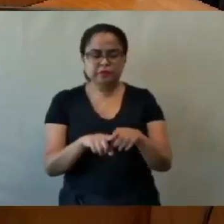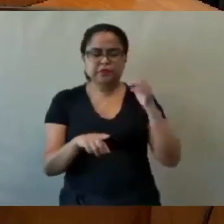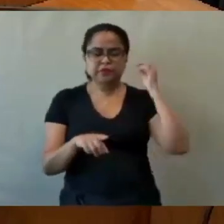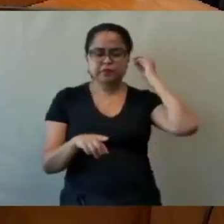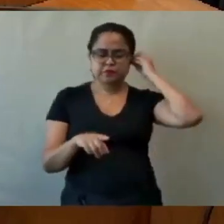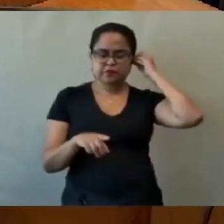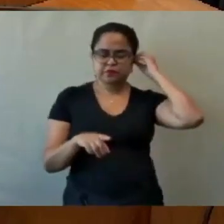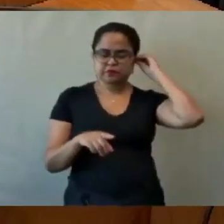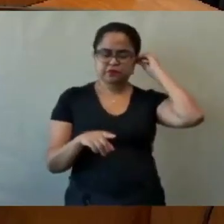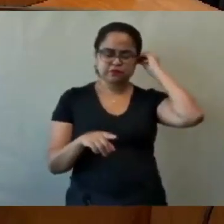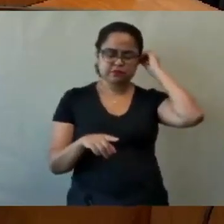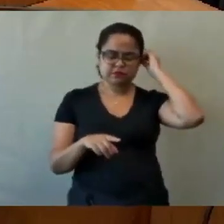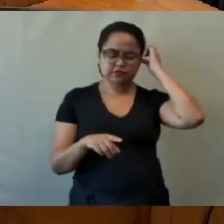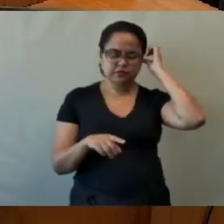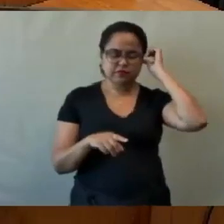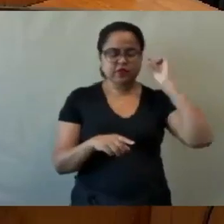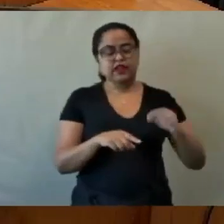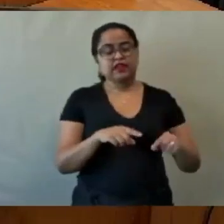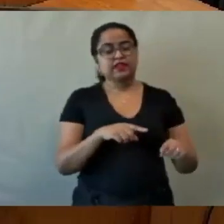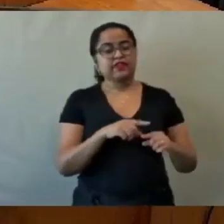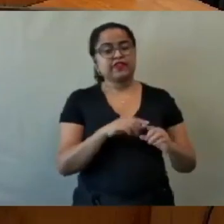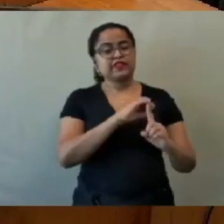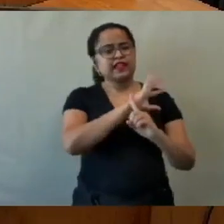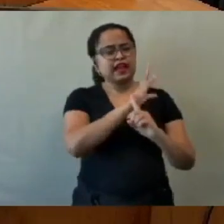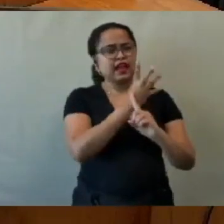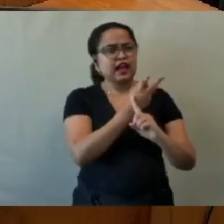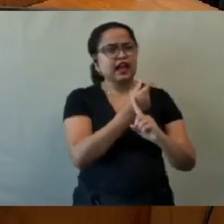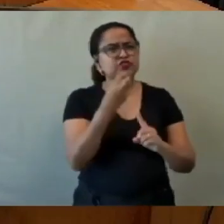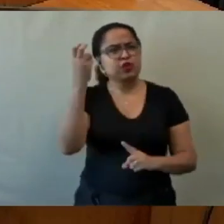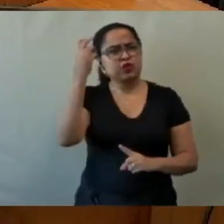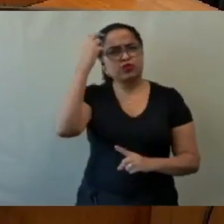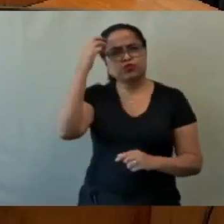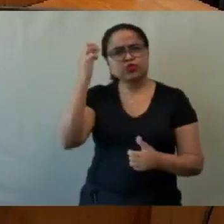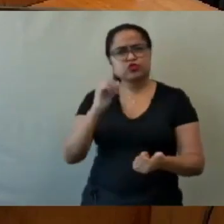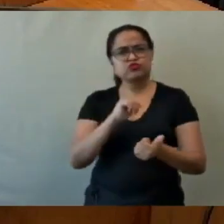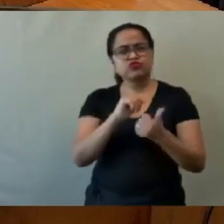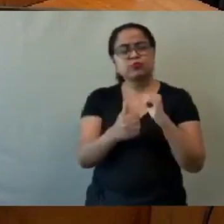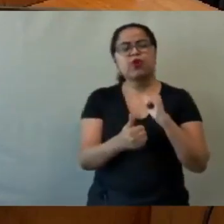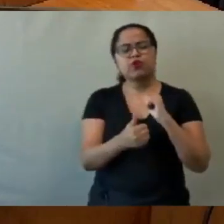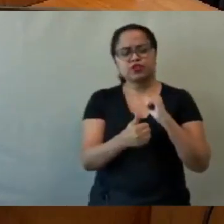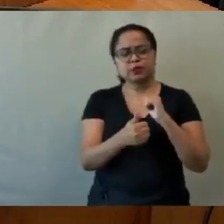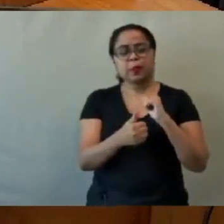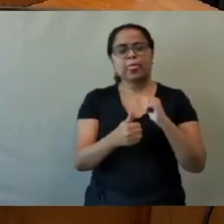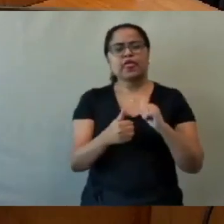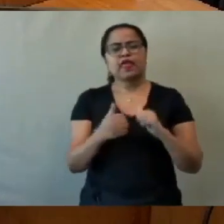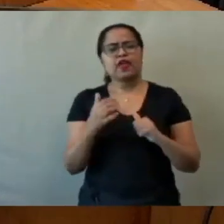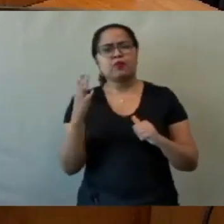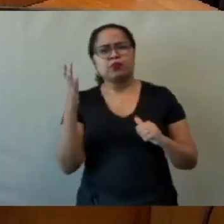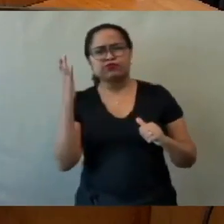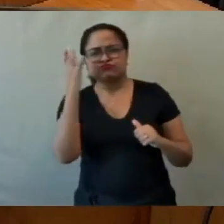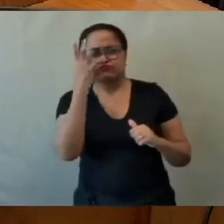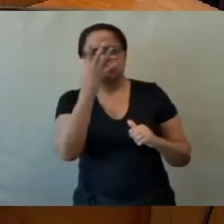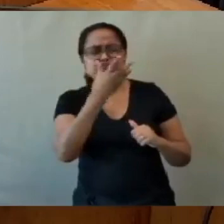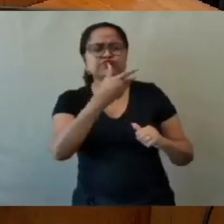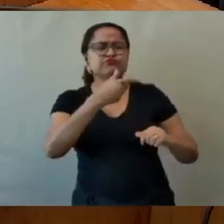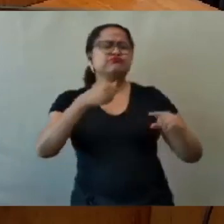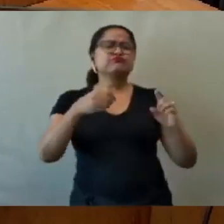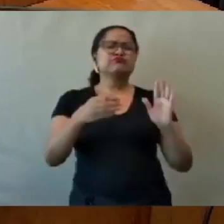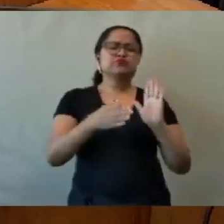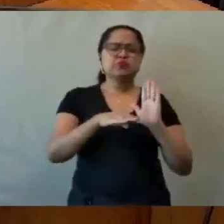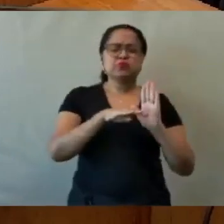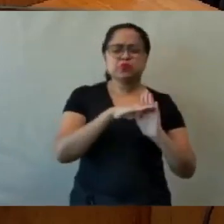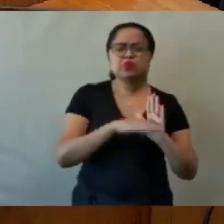da cultura, do esporte. É um programa muito bonito que vem sendo